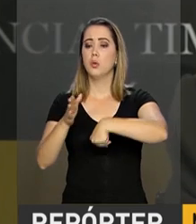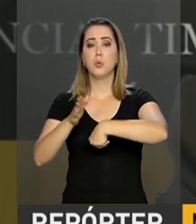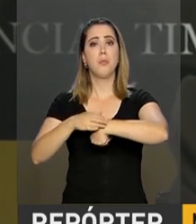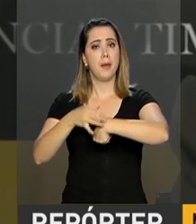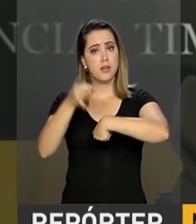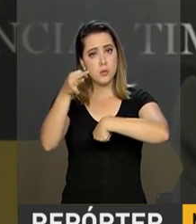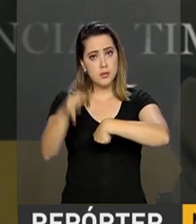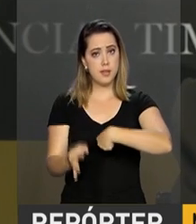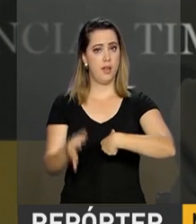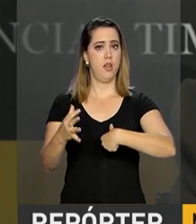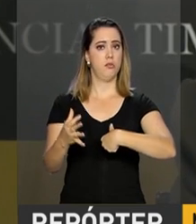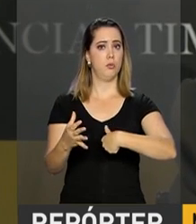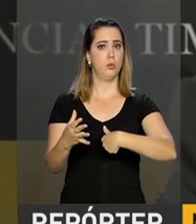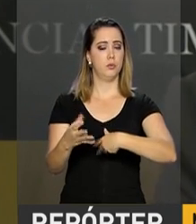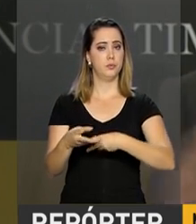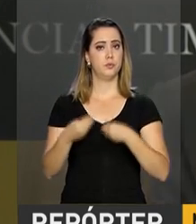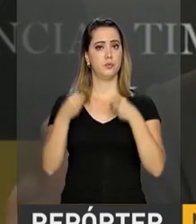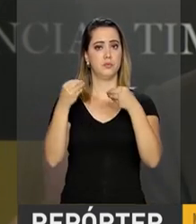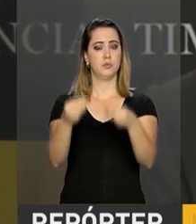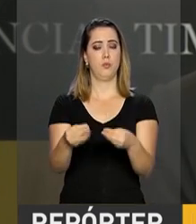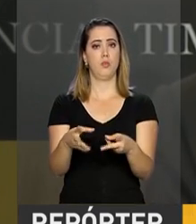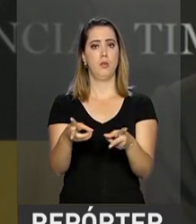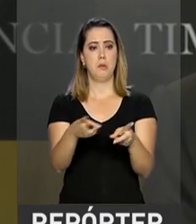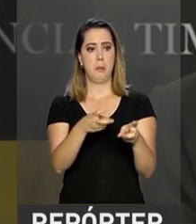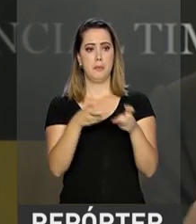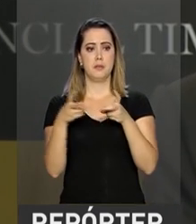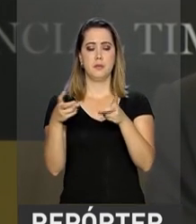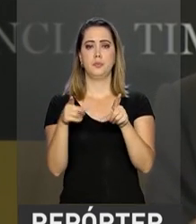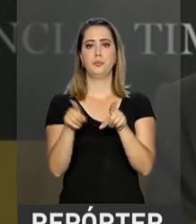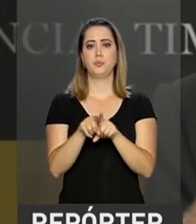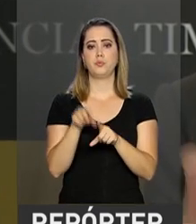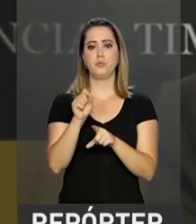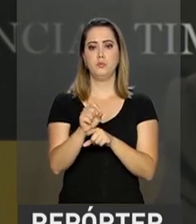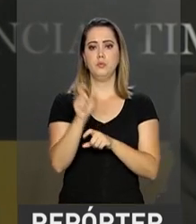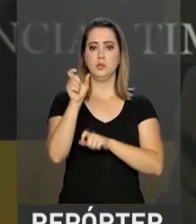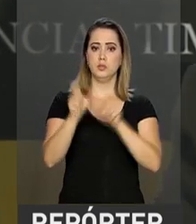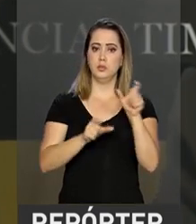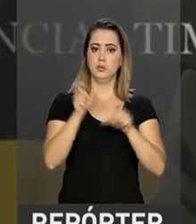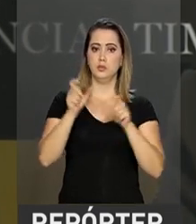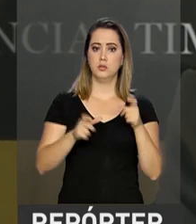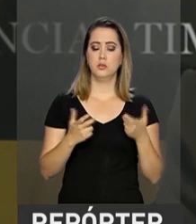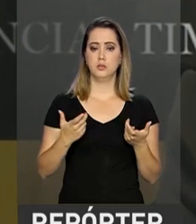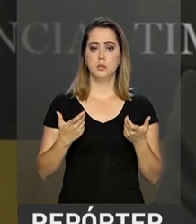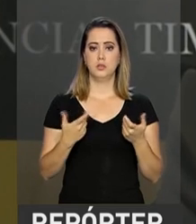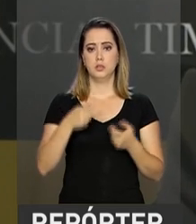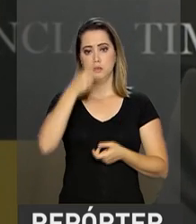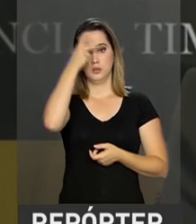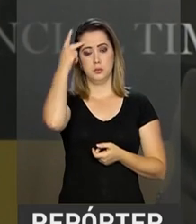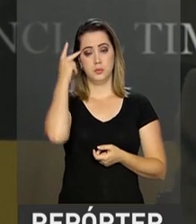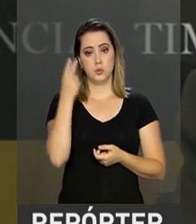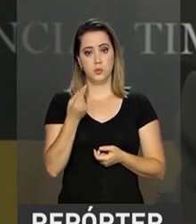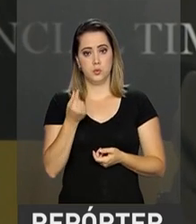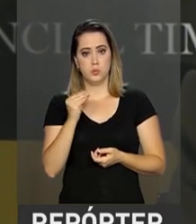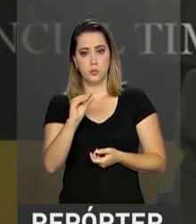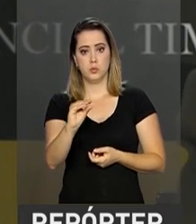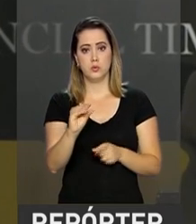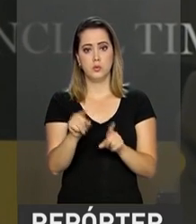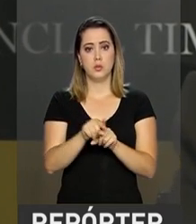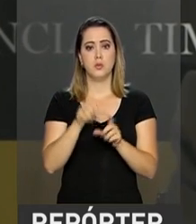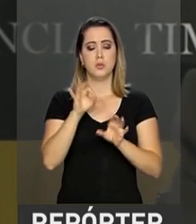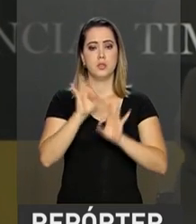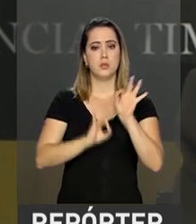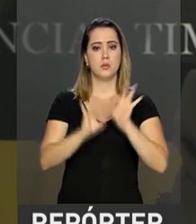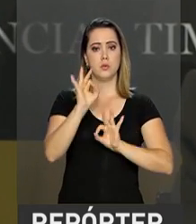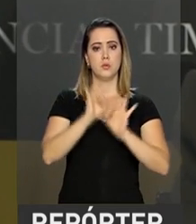é é uma a previsibilidade para que os o os investidores pudessem se organizar fazer